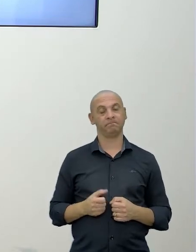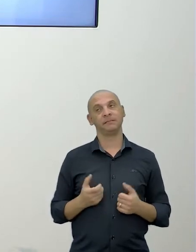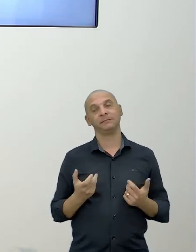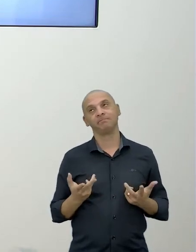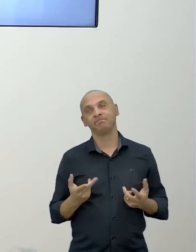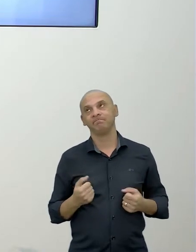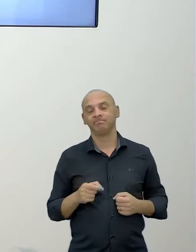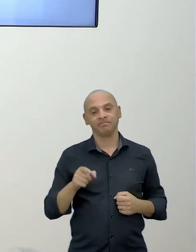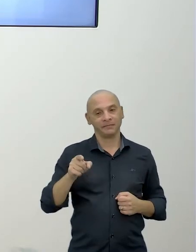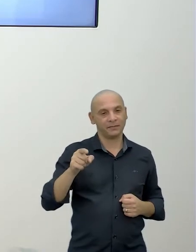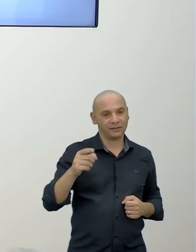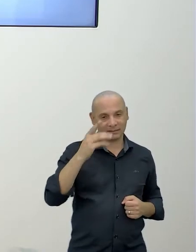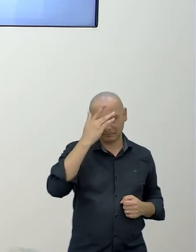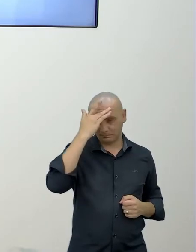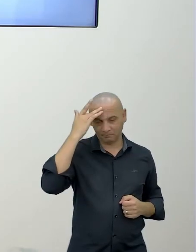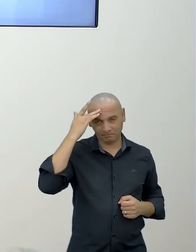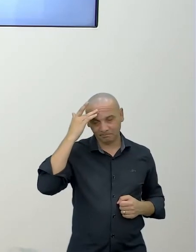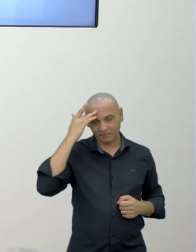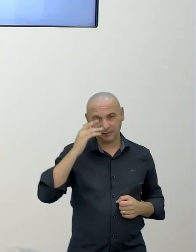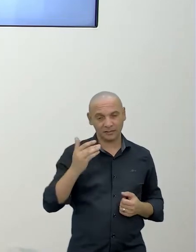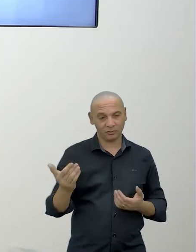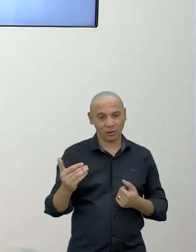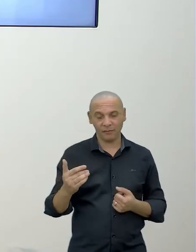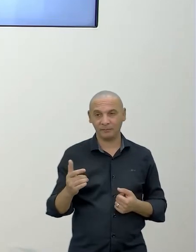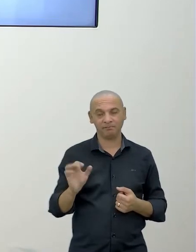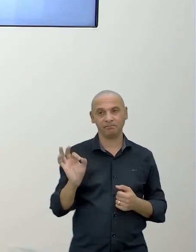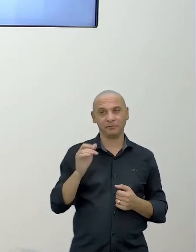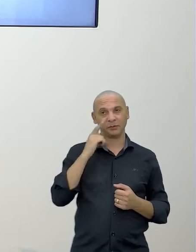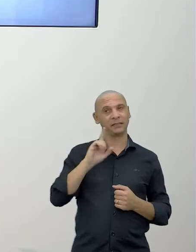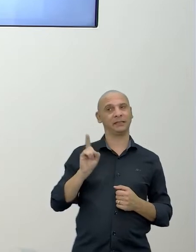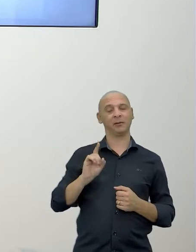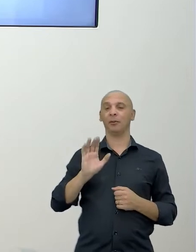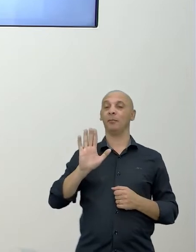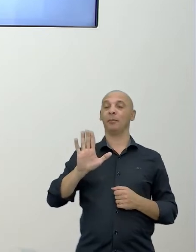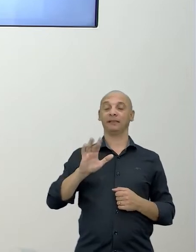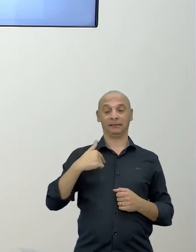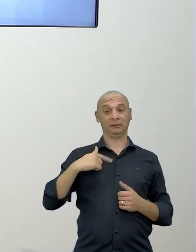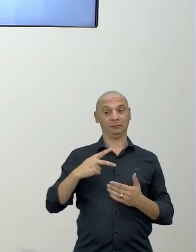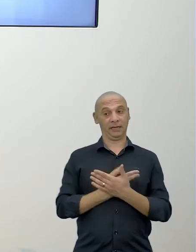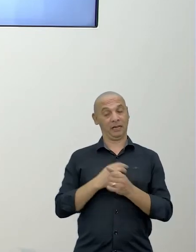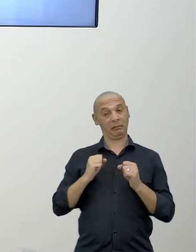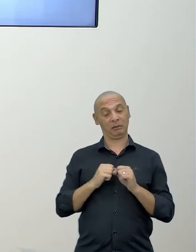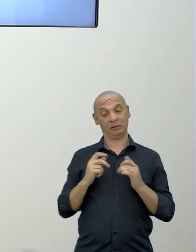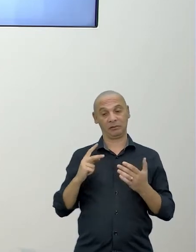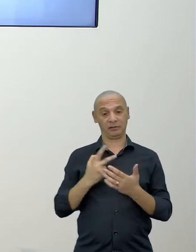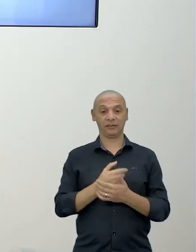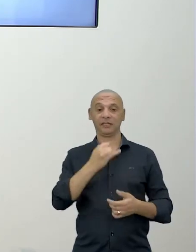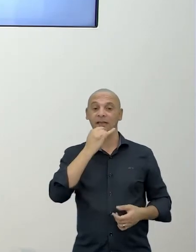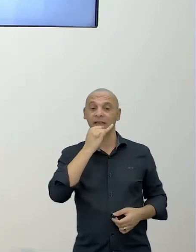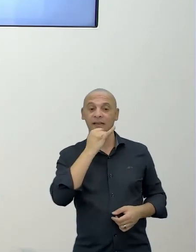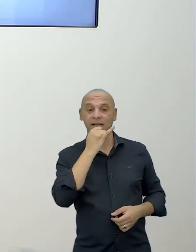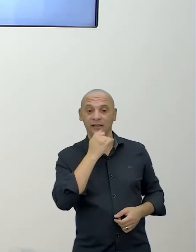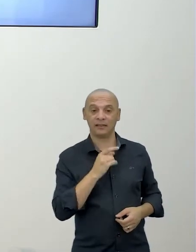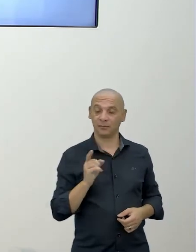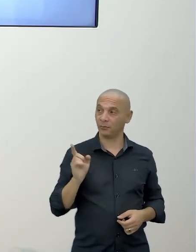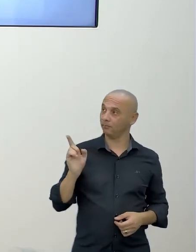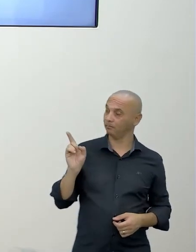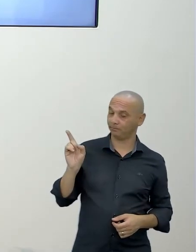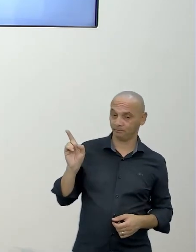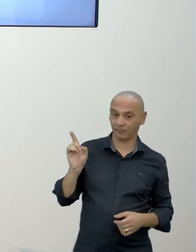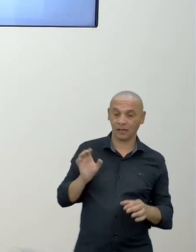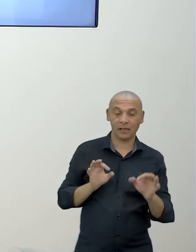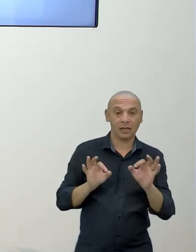usou para embasar essa pesquisa? É que vocês, eu acho que não têm acesso a isso. Eu acho